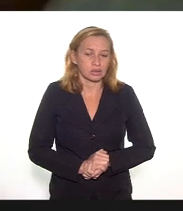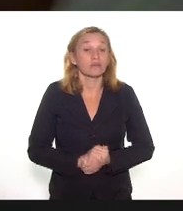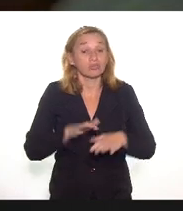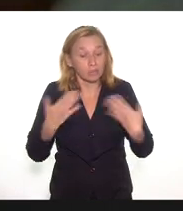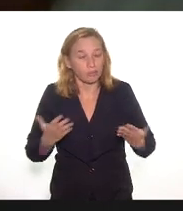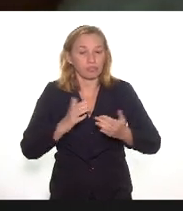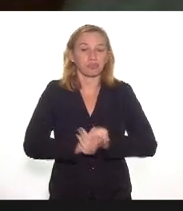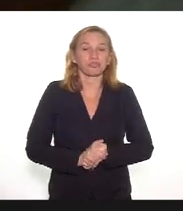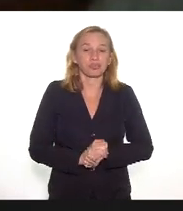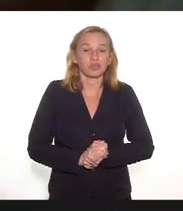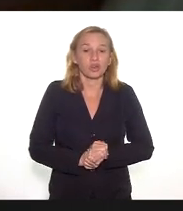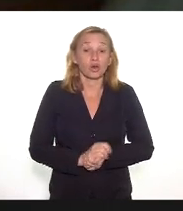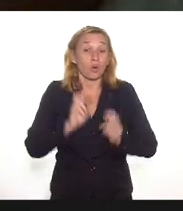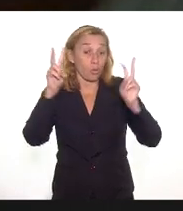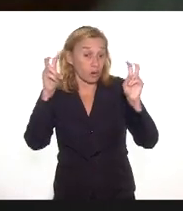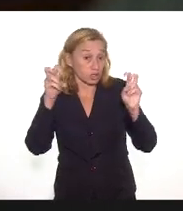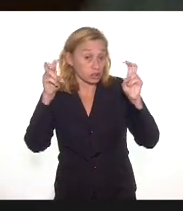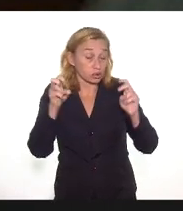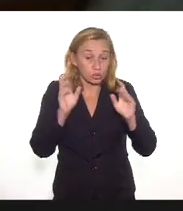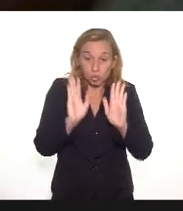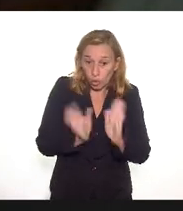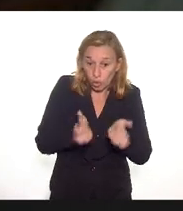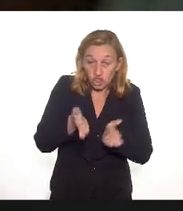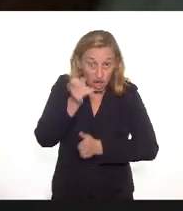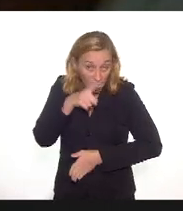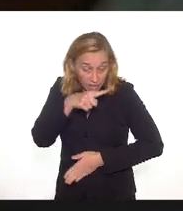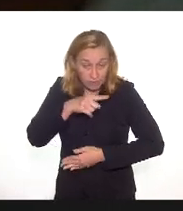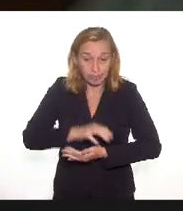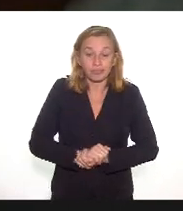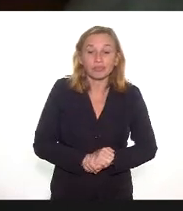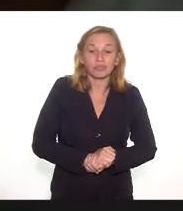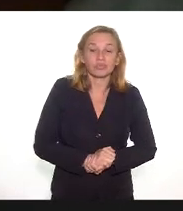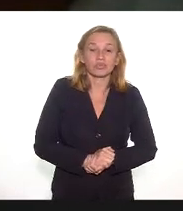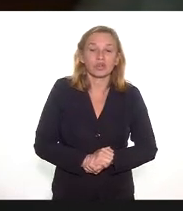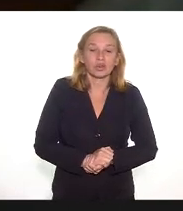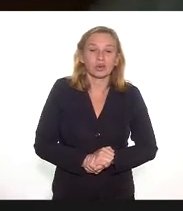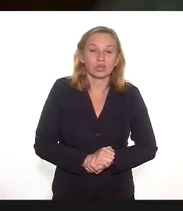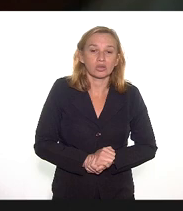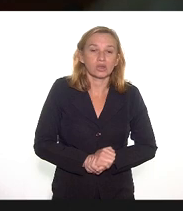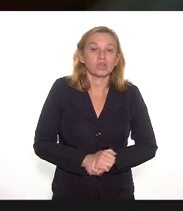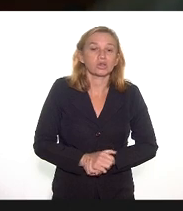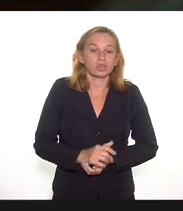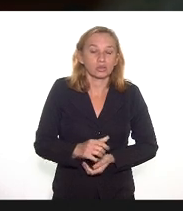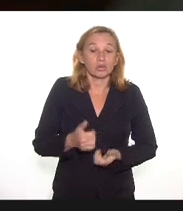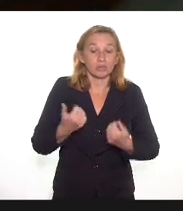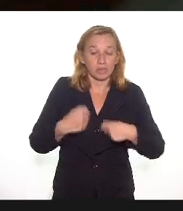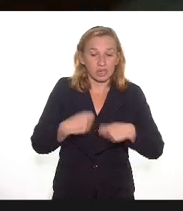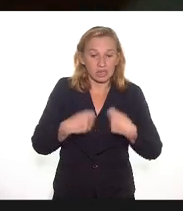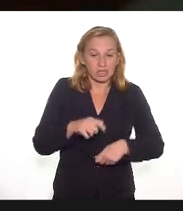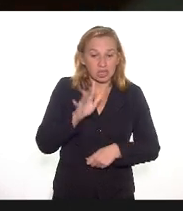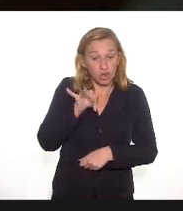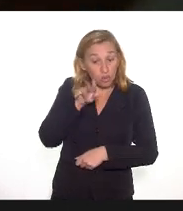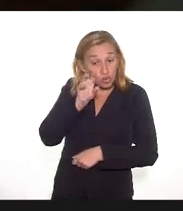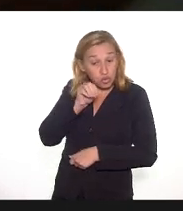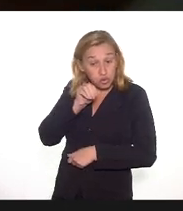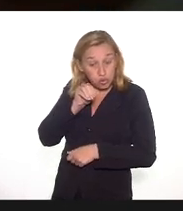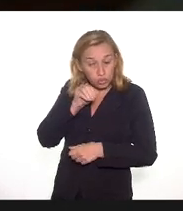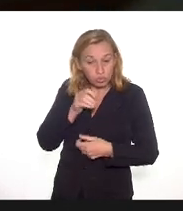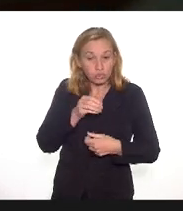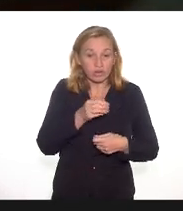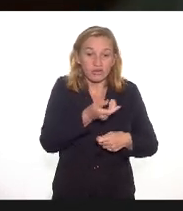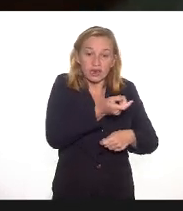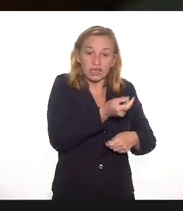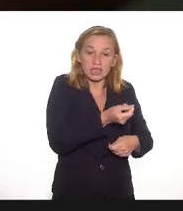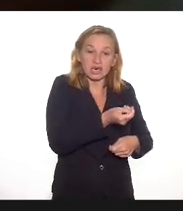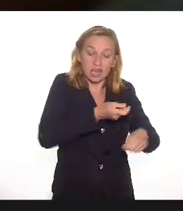Então, a questão que se coloca hoje é: eu tenho que ter um fundo que vá fazer investimentos